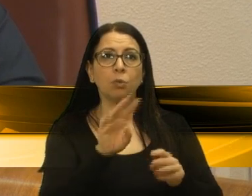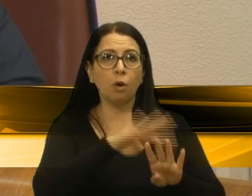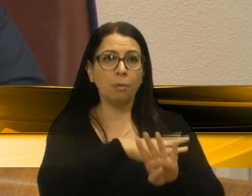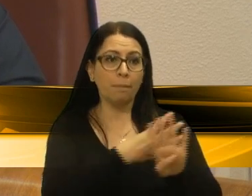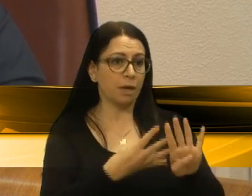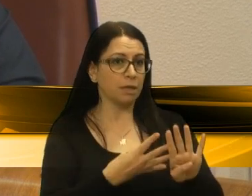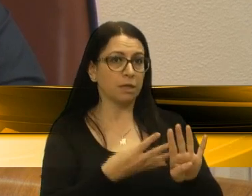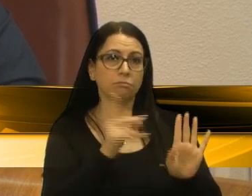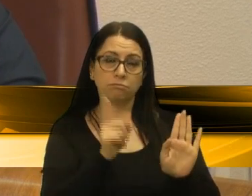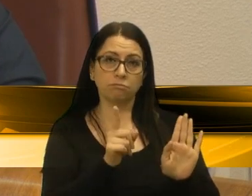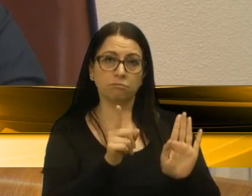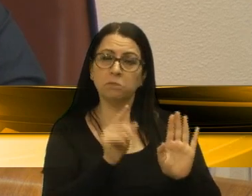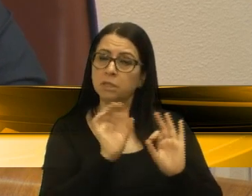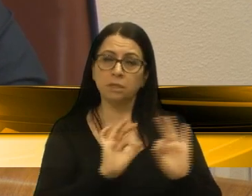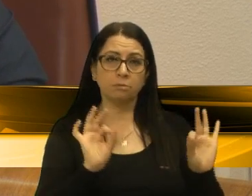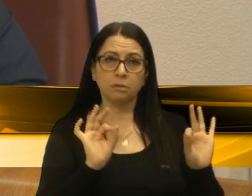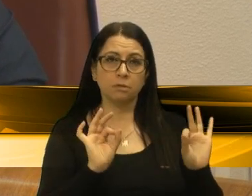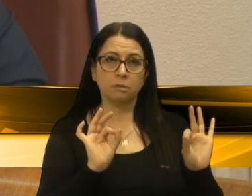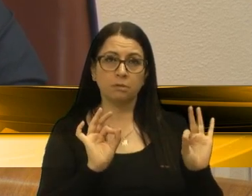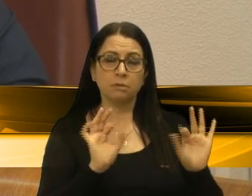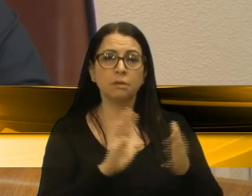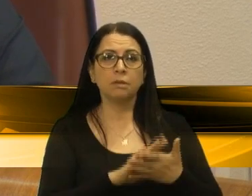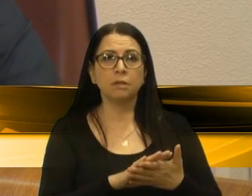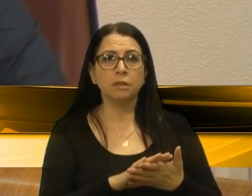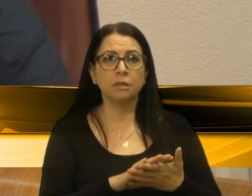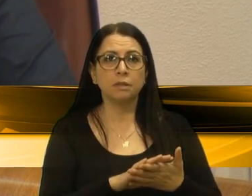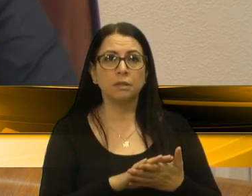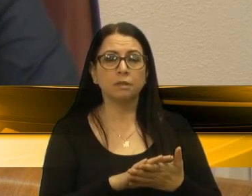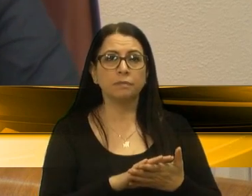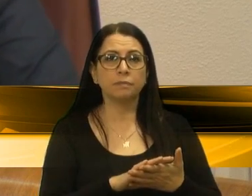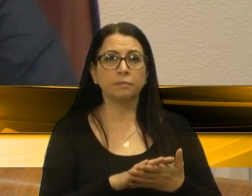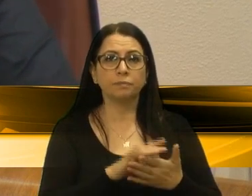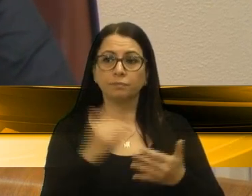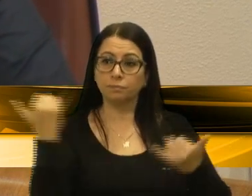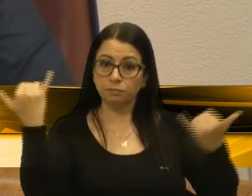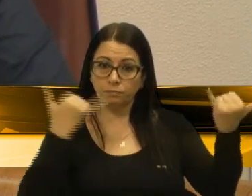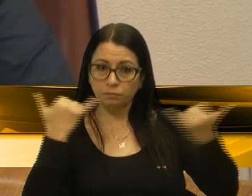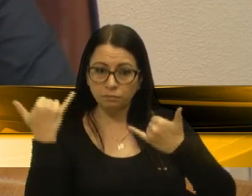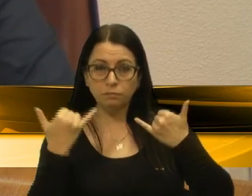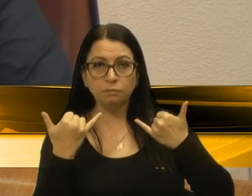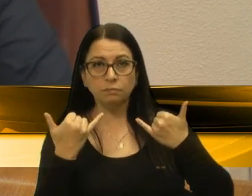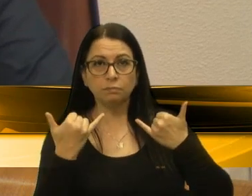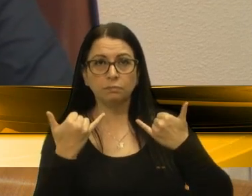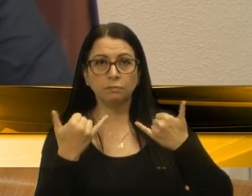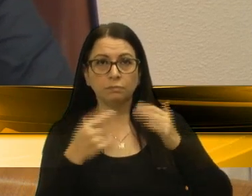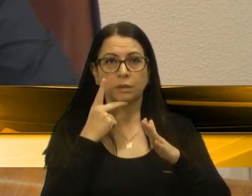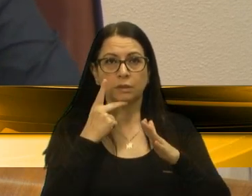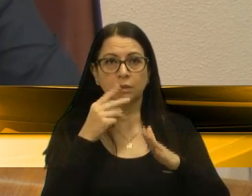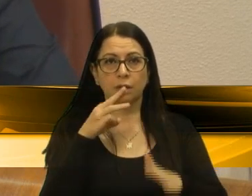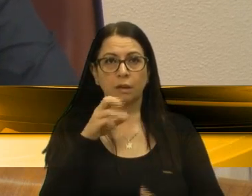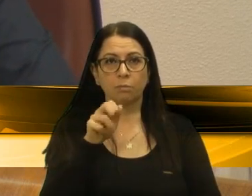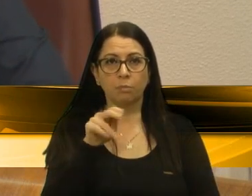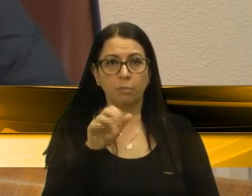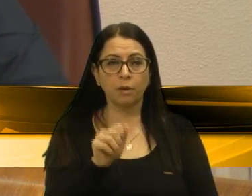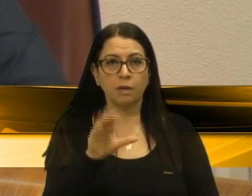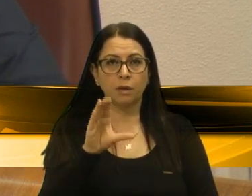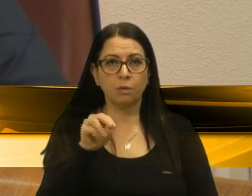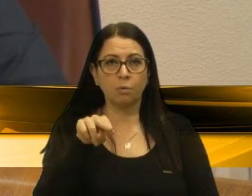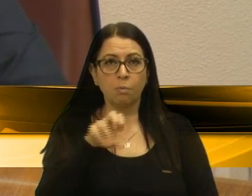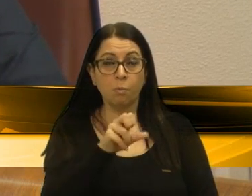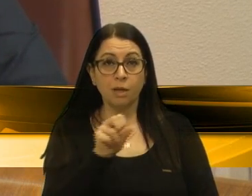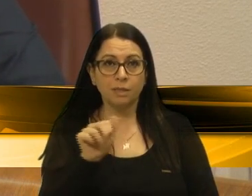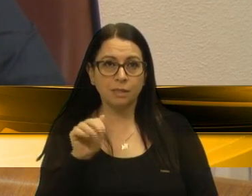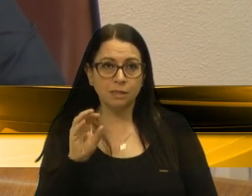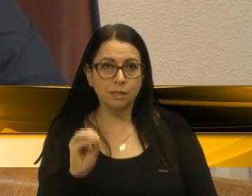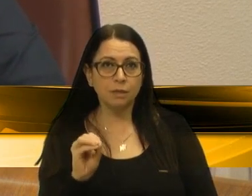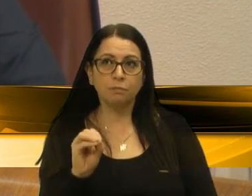as mesmas falhas, com as mesmas falhas de fiscalização. O primeiro ponto que eu chamo atenção é que, em 2009, primeiro, como é